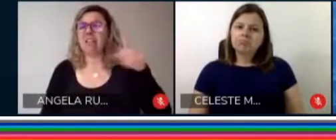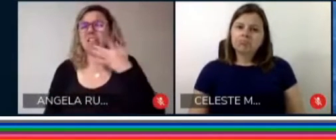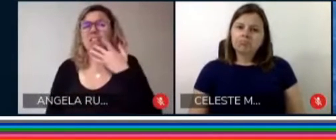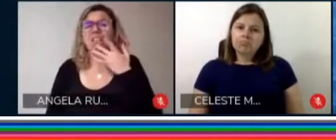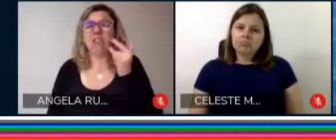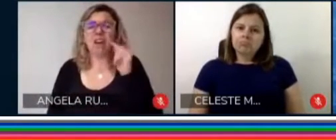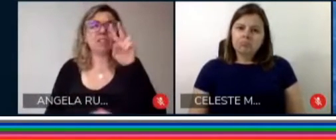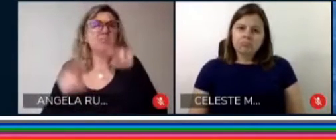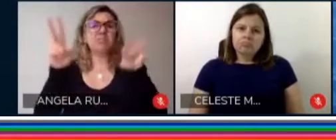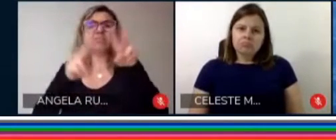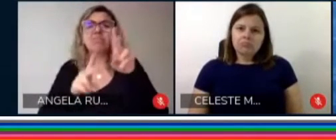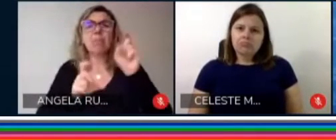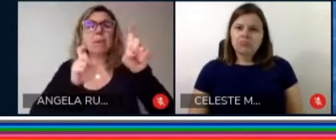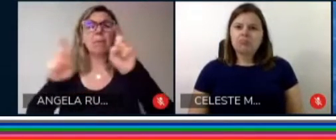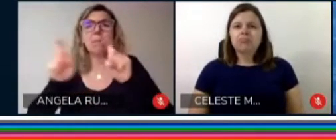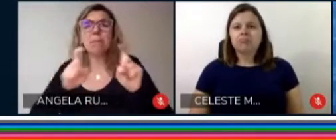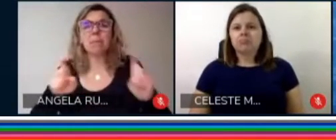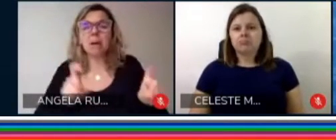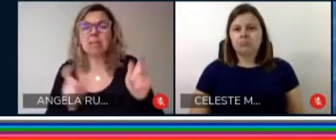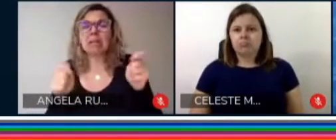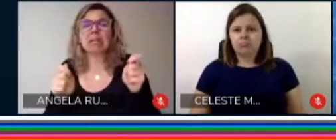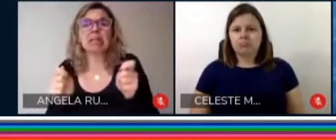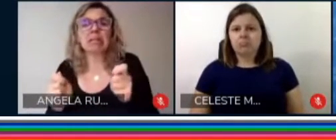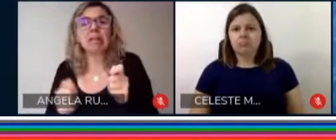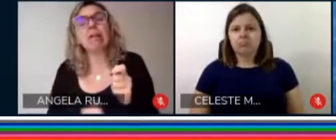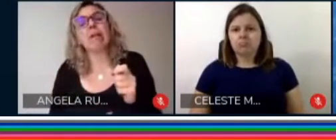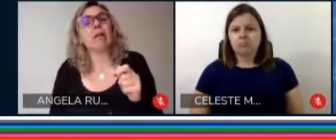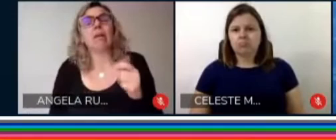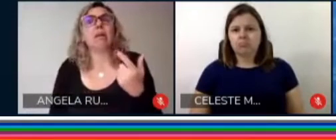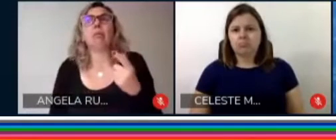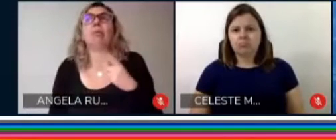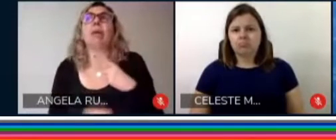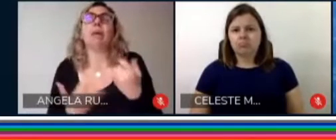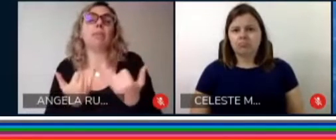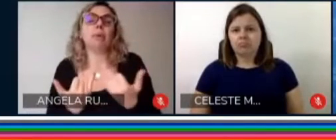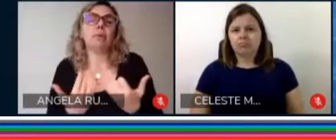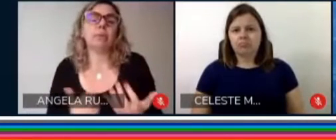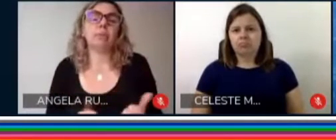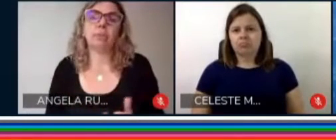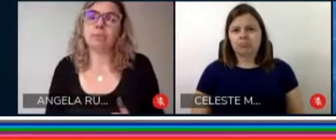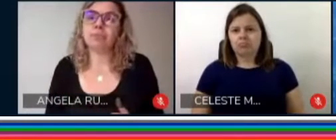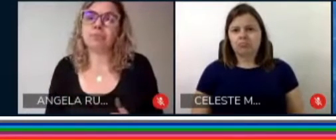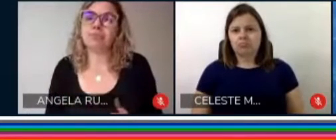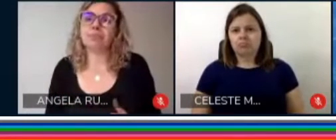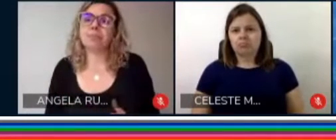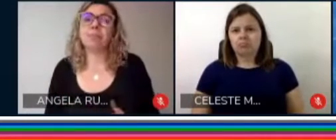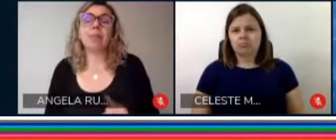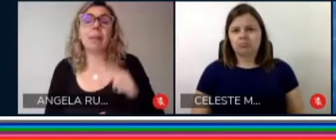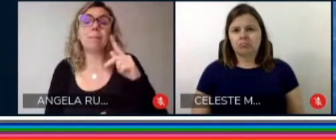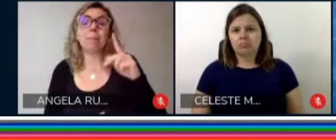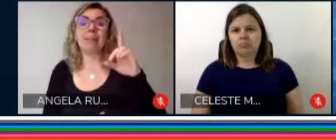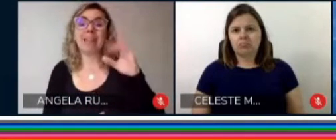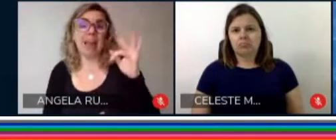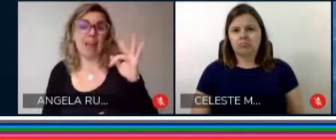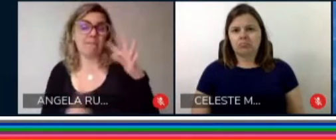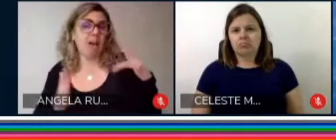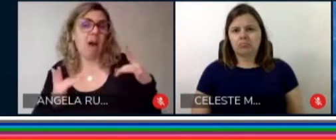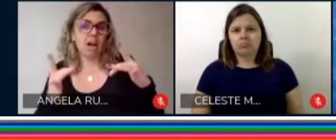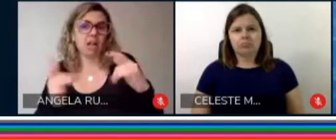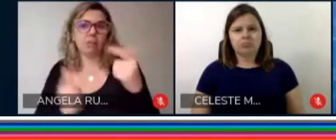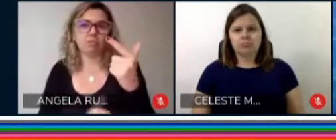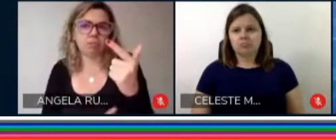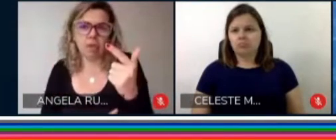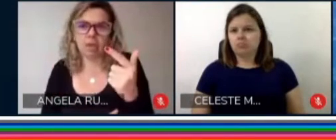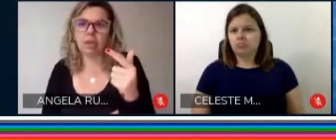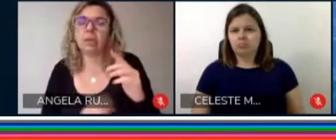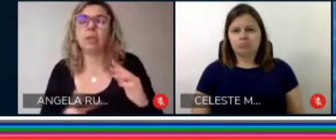né? Você tem alguns recursos possíveis. Ela não trabalha, por exemplo, com arquivos em PDF, ela trabalha com um